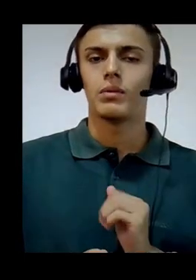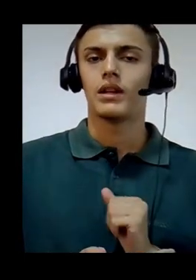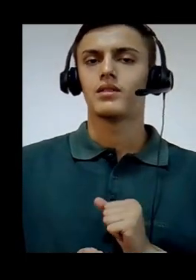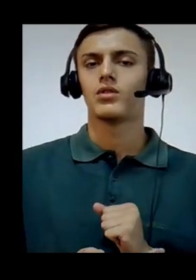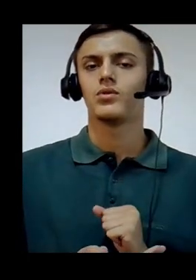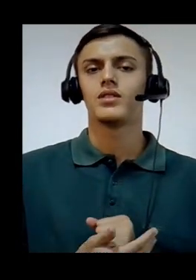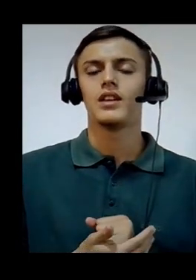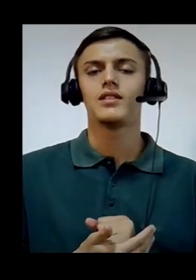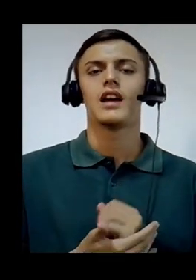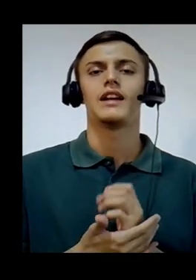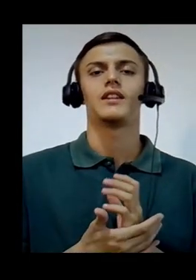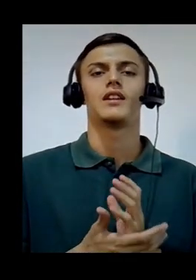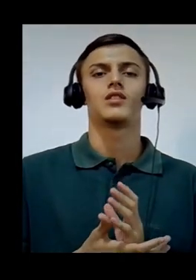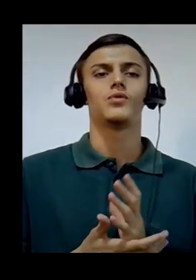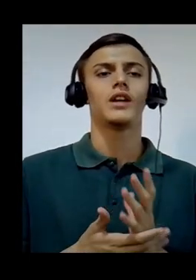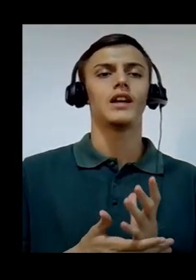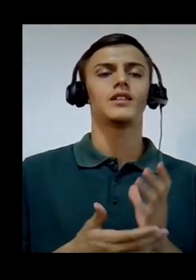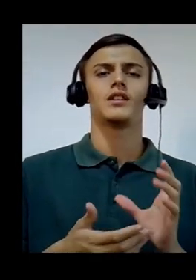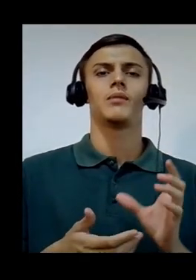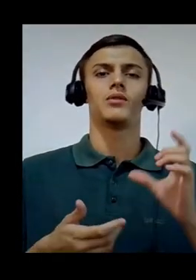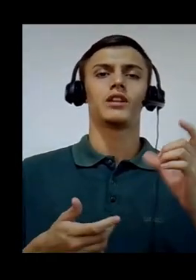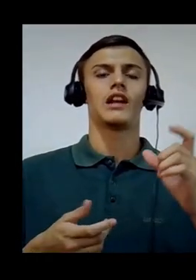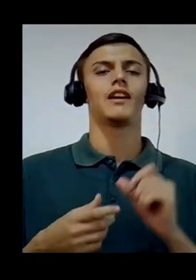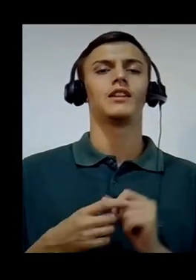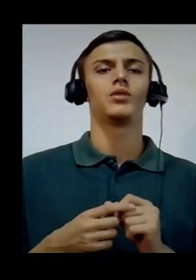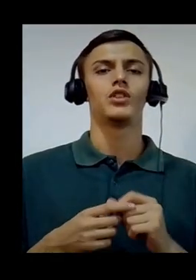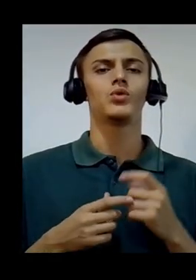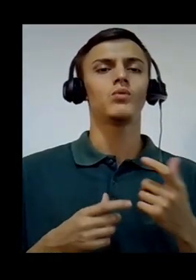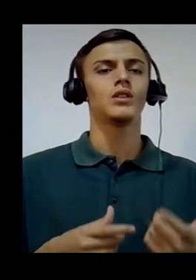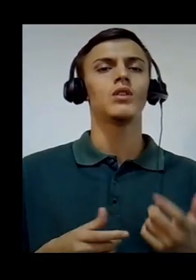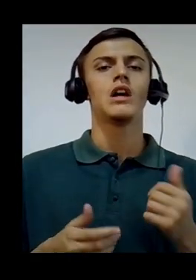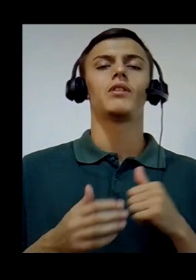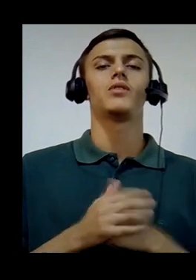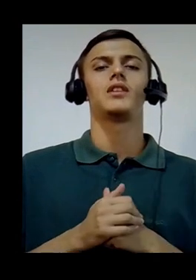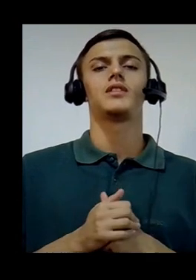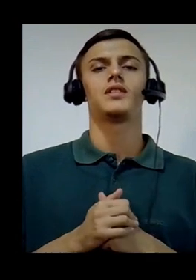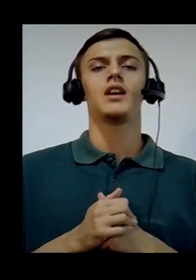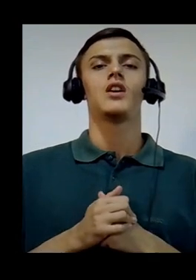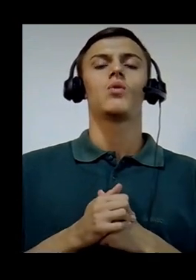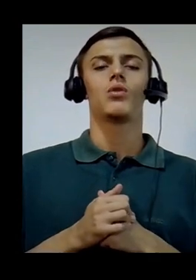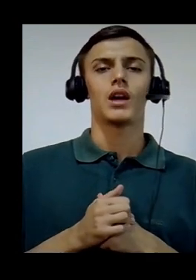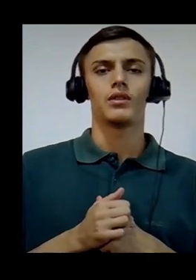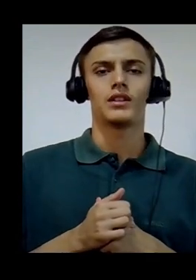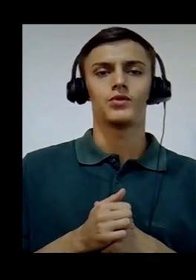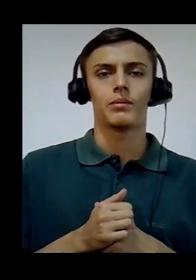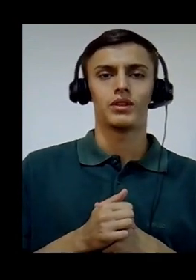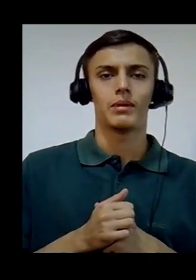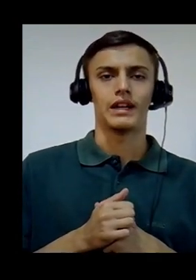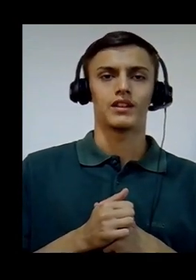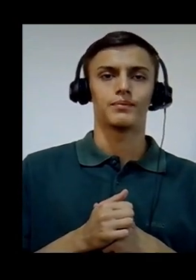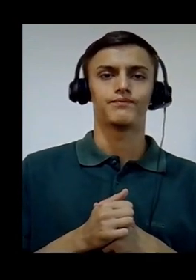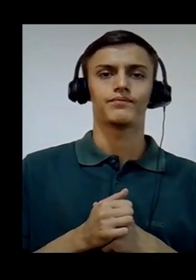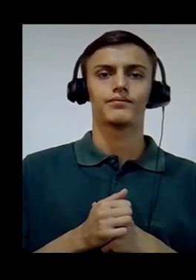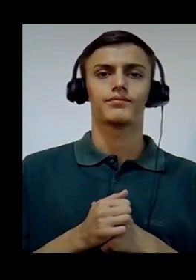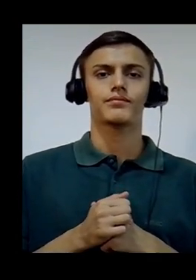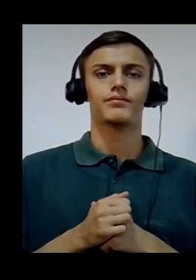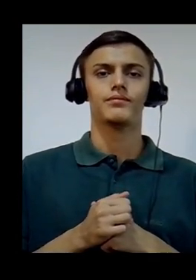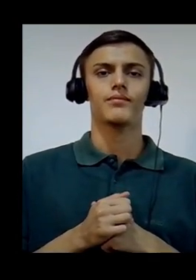Muito obrigado pela atenção de vocês. A integração foi essa, lembrando que ela é válida durante um ano para você acessar qualquer unidade Fabril da Bernec.